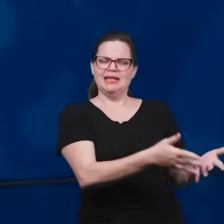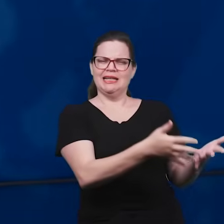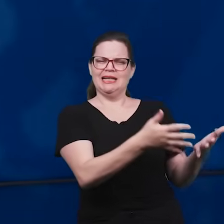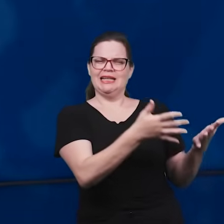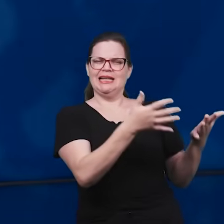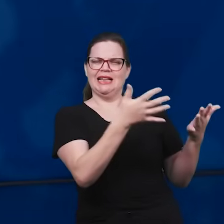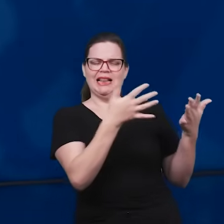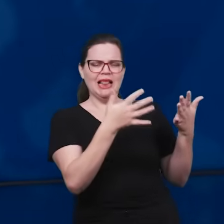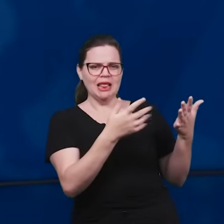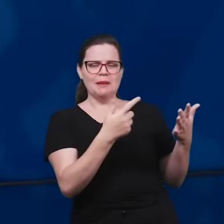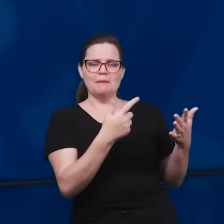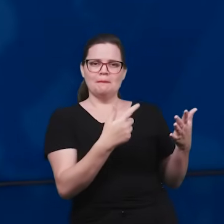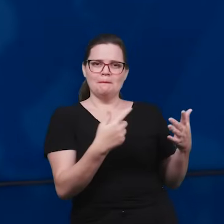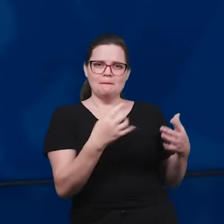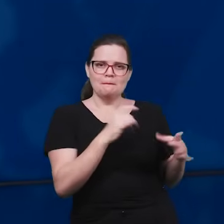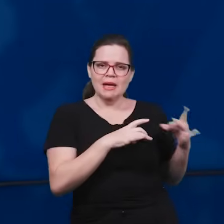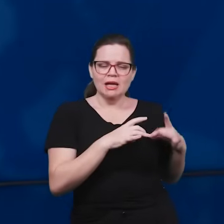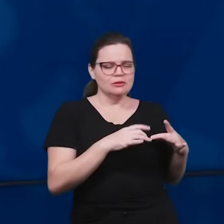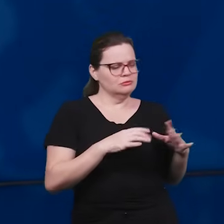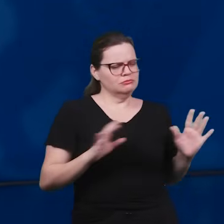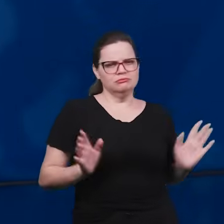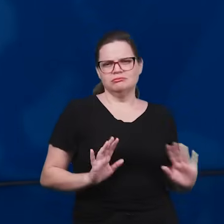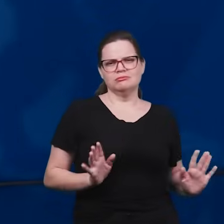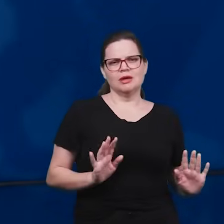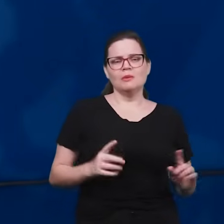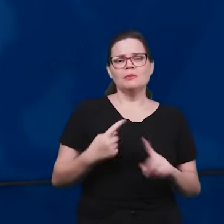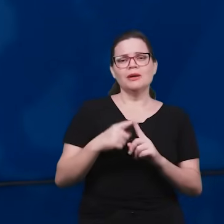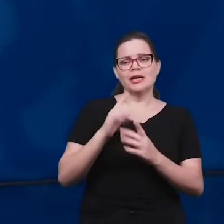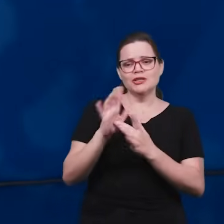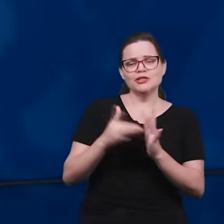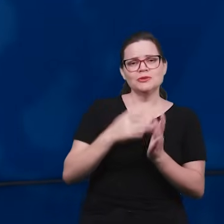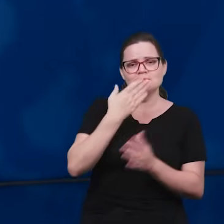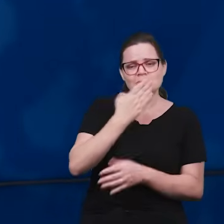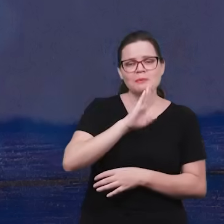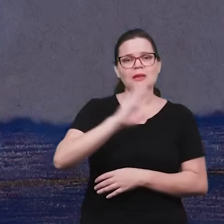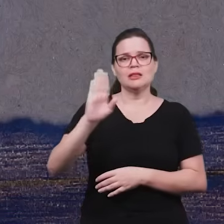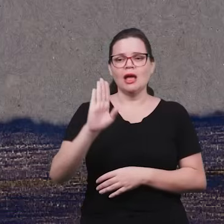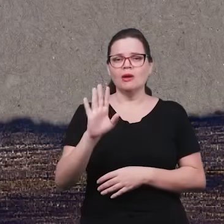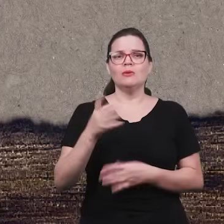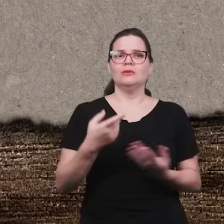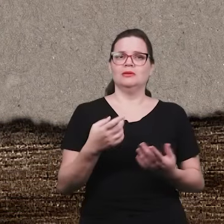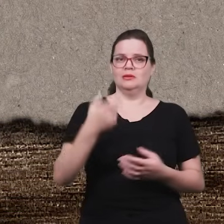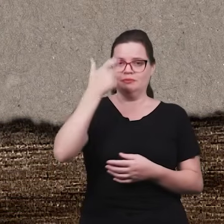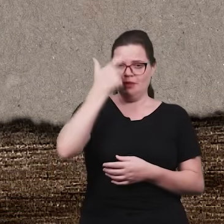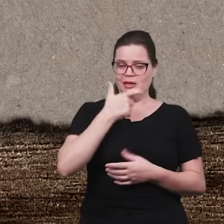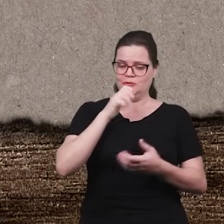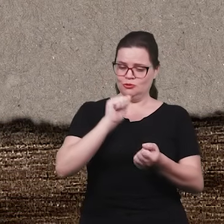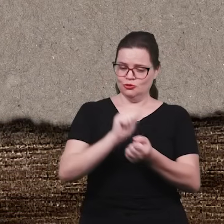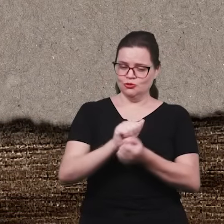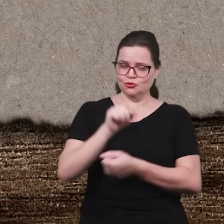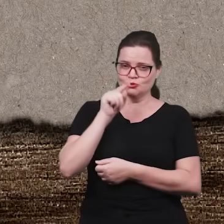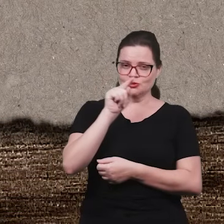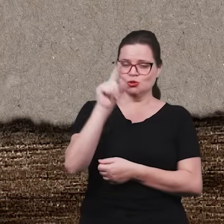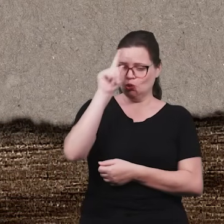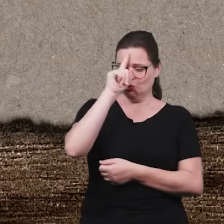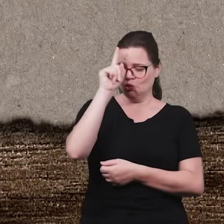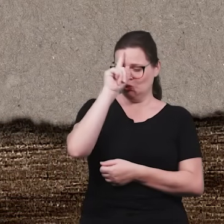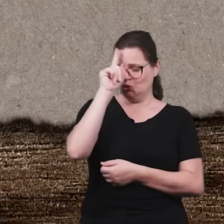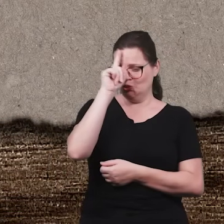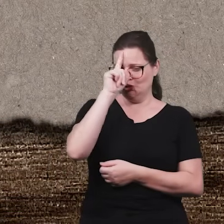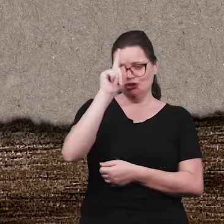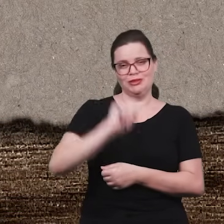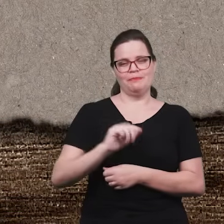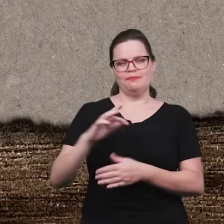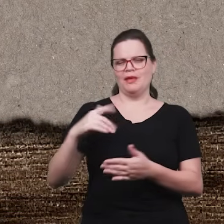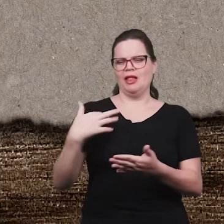à pregação do Evangelho, pois ele prometeu, Jesus fez essa promessa: eis que estou convosco todos